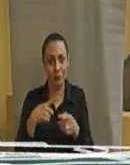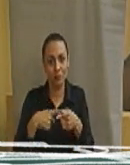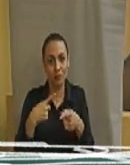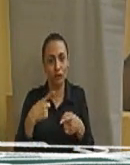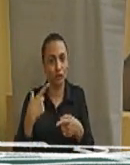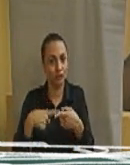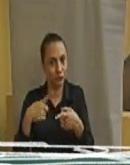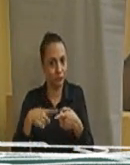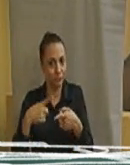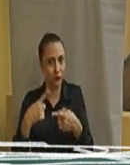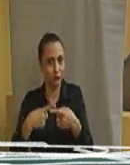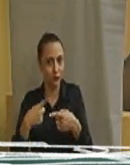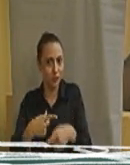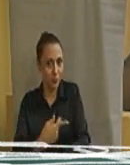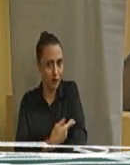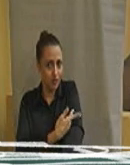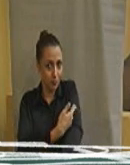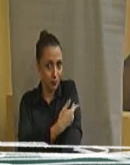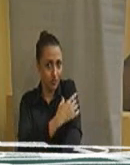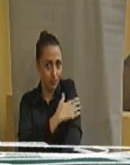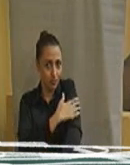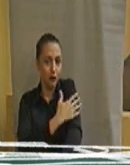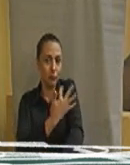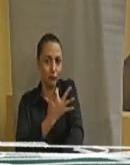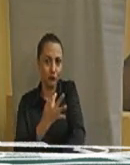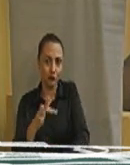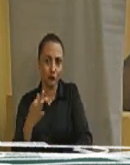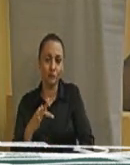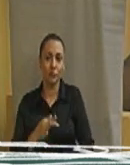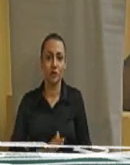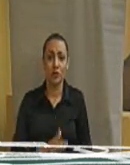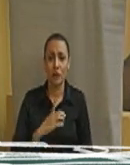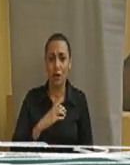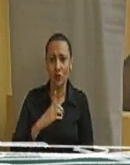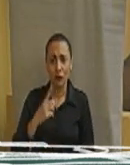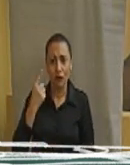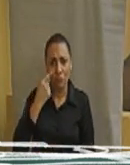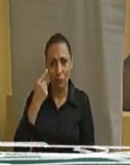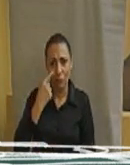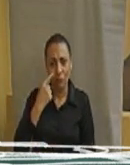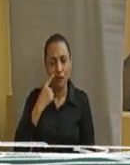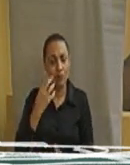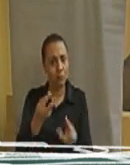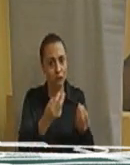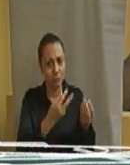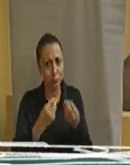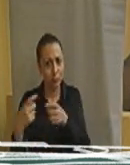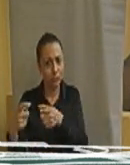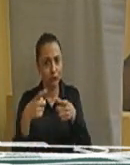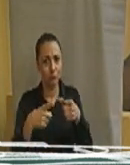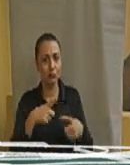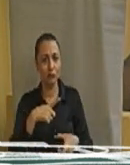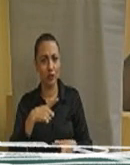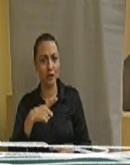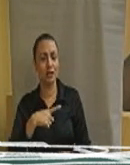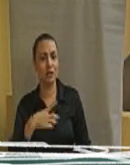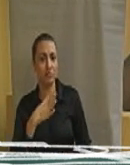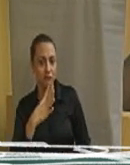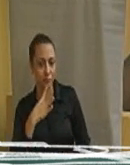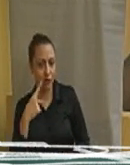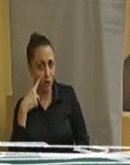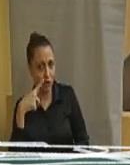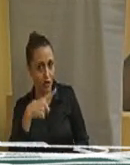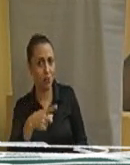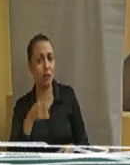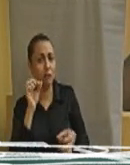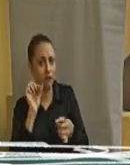que fiz, ouvi dos diferentes públicos da universidade o reconhecimento pelo trabalho e pelos resultados, inclusive